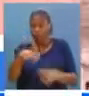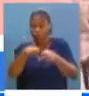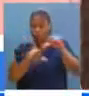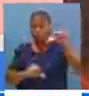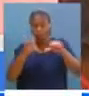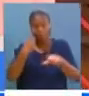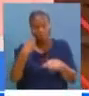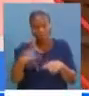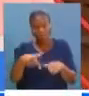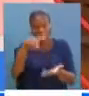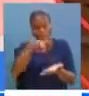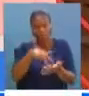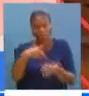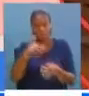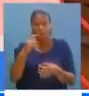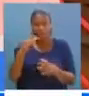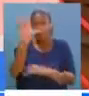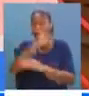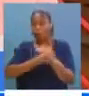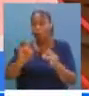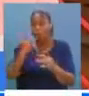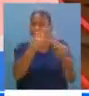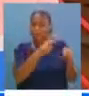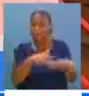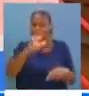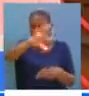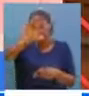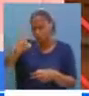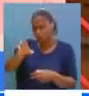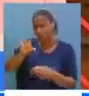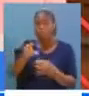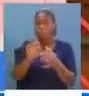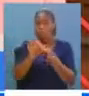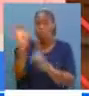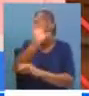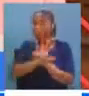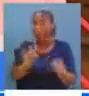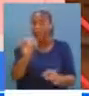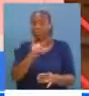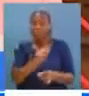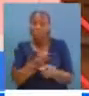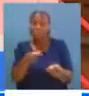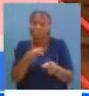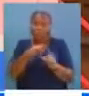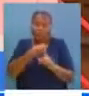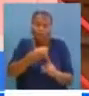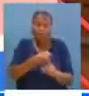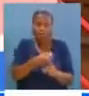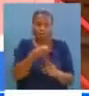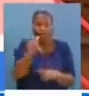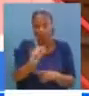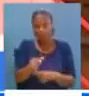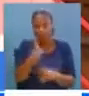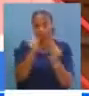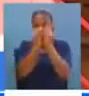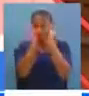diploma no continente europeu, em vários países da União Europeia. E, portanto, este é um dos desafios. E também